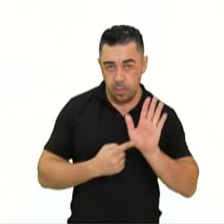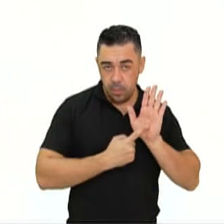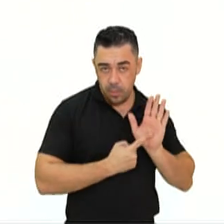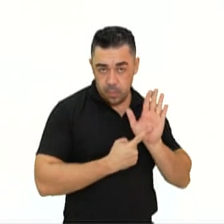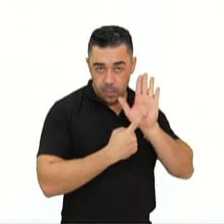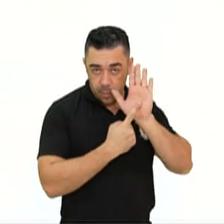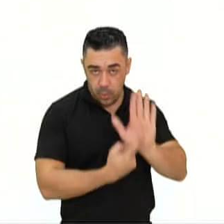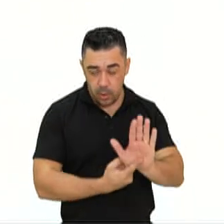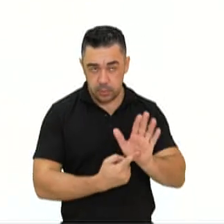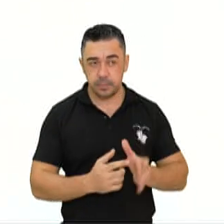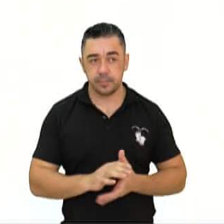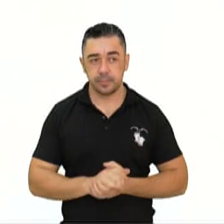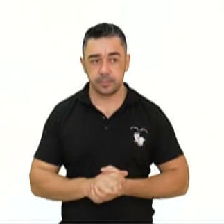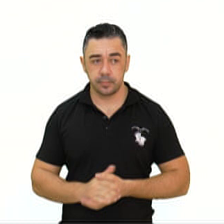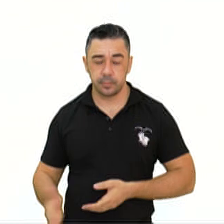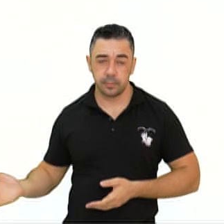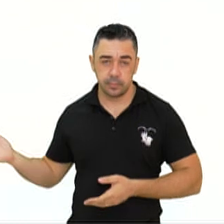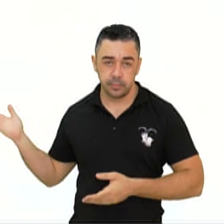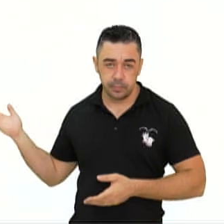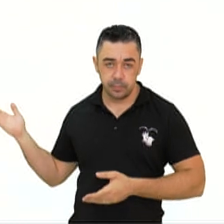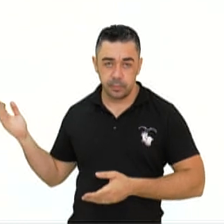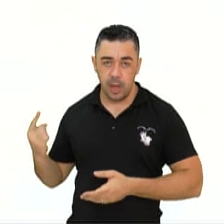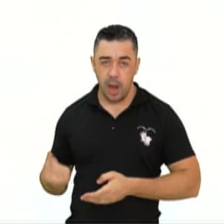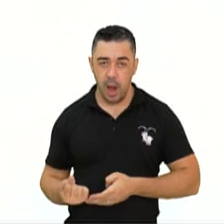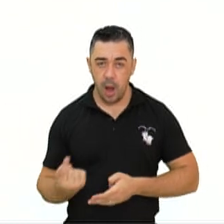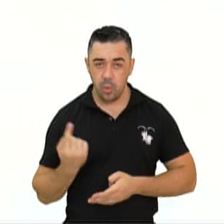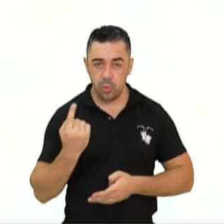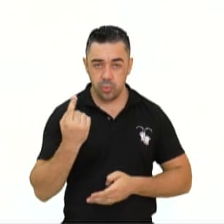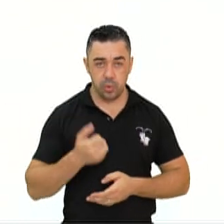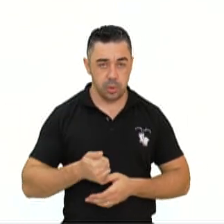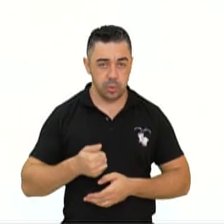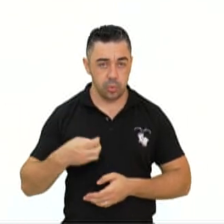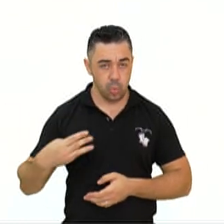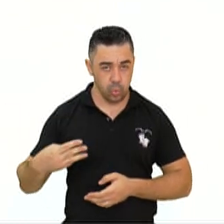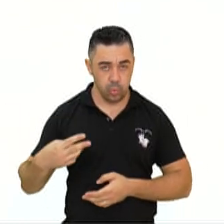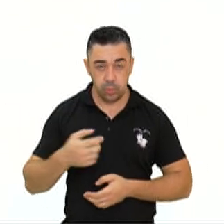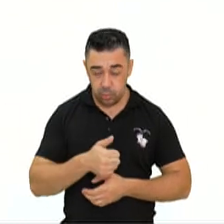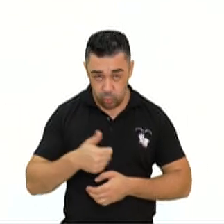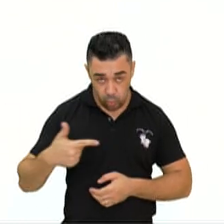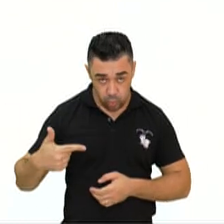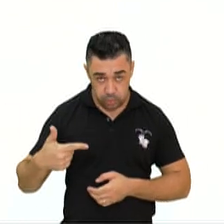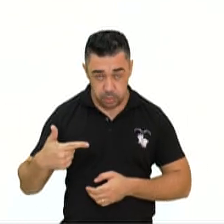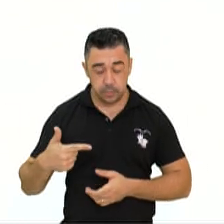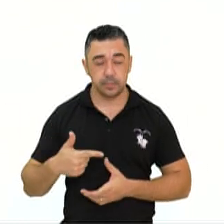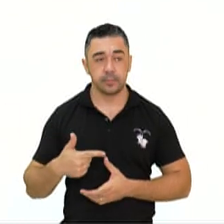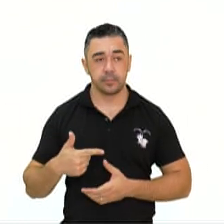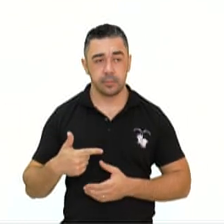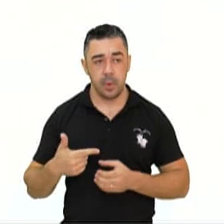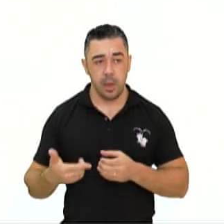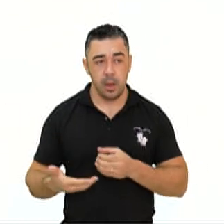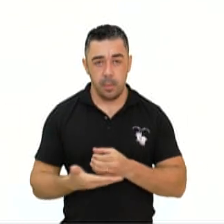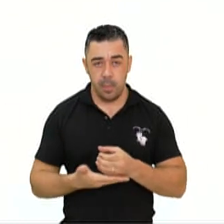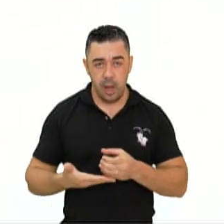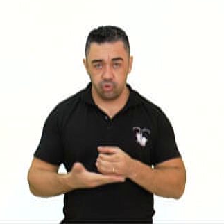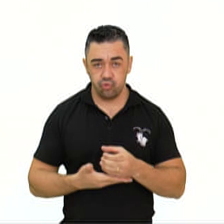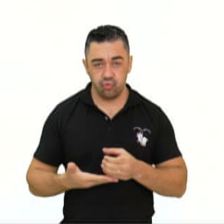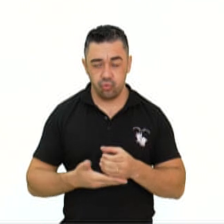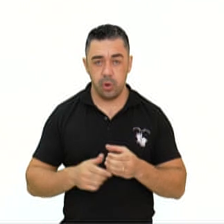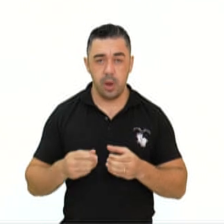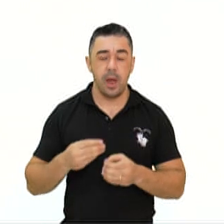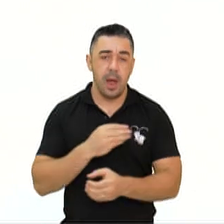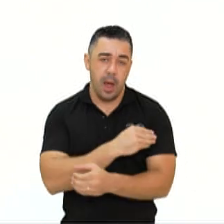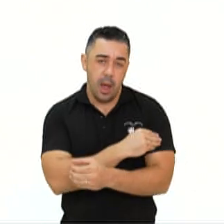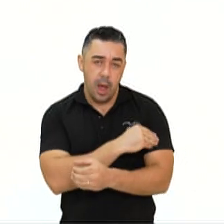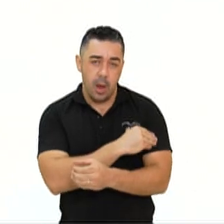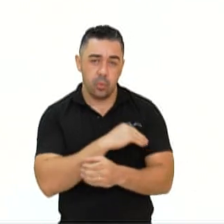figura abaixo. Então, aqui na figura eu tenho que a altura desse cilindro é 12, a parte de baixo contém álcool e a parte